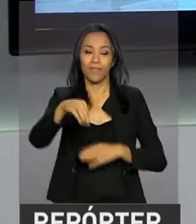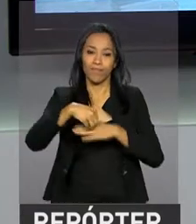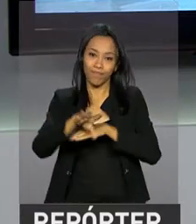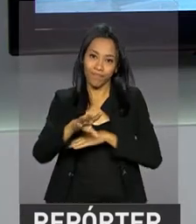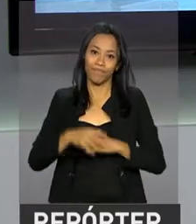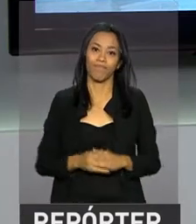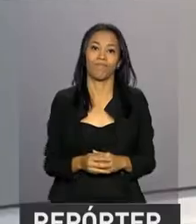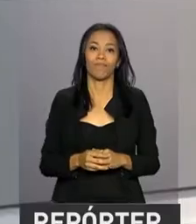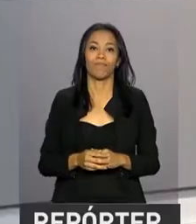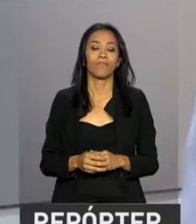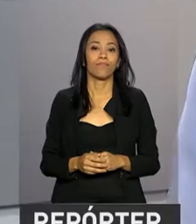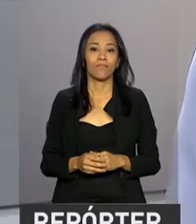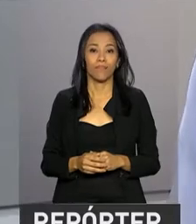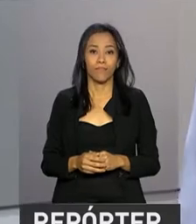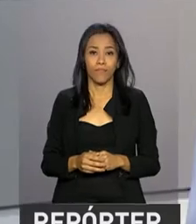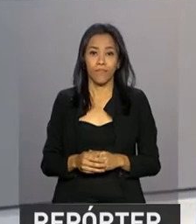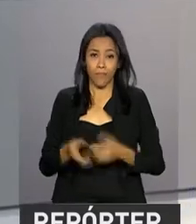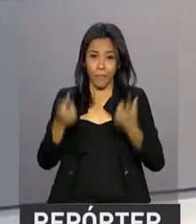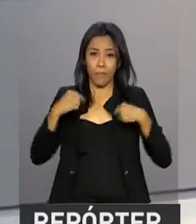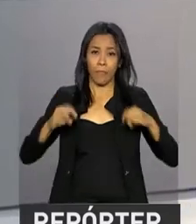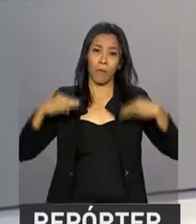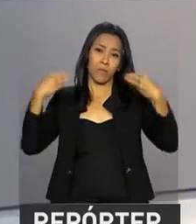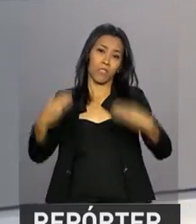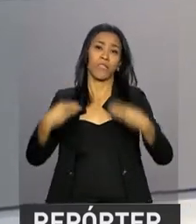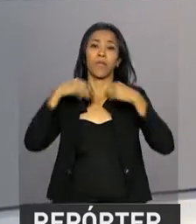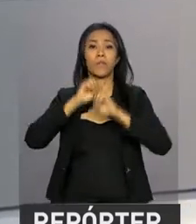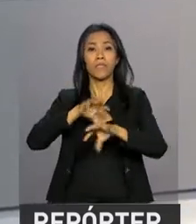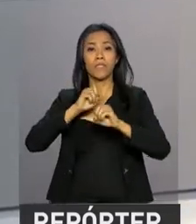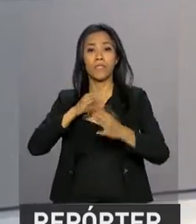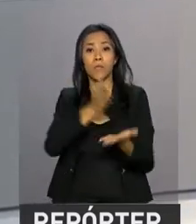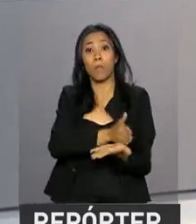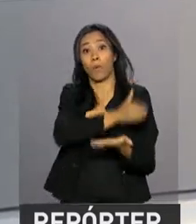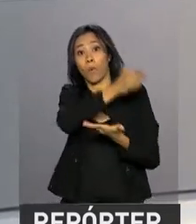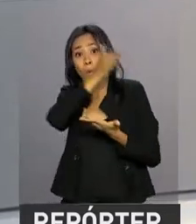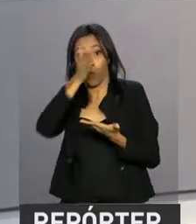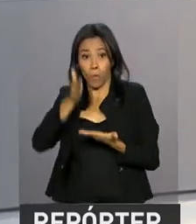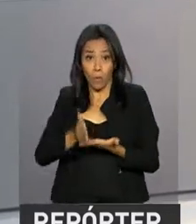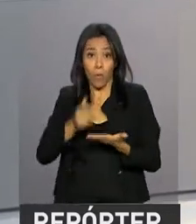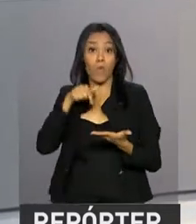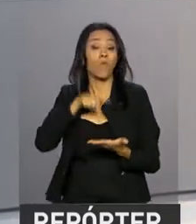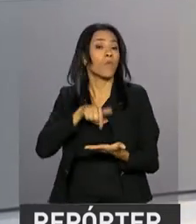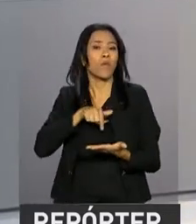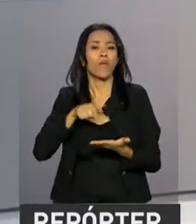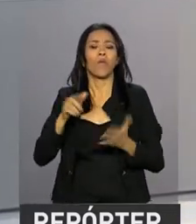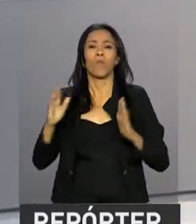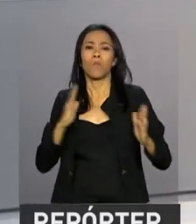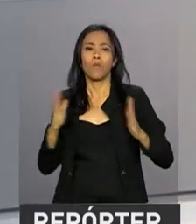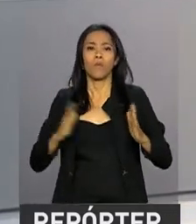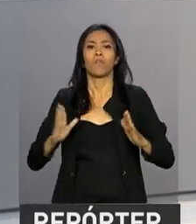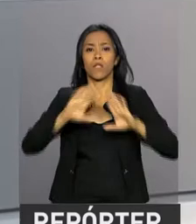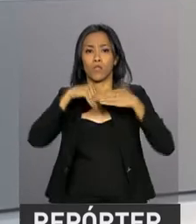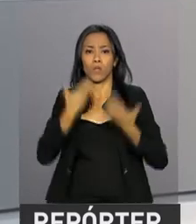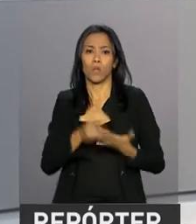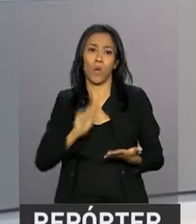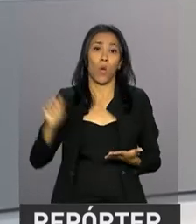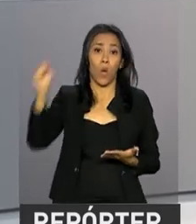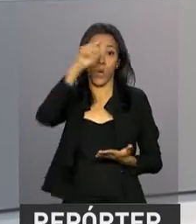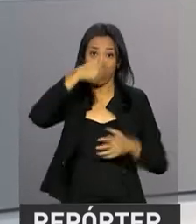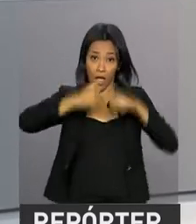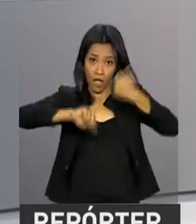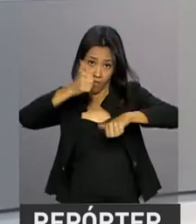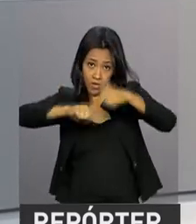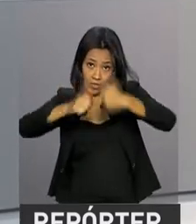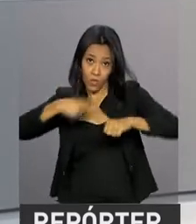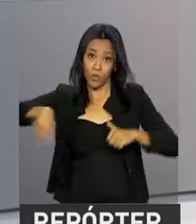informações que o ministério da educação prorrogou o prazo para que as escolas façam as avaliações dos estudantes inscritos